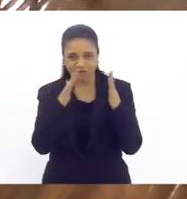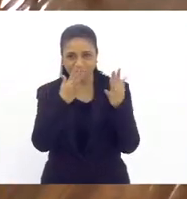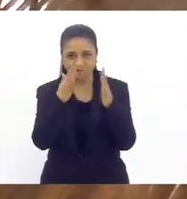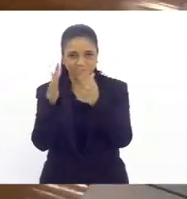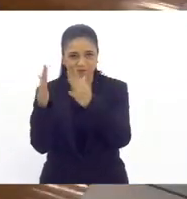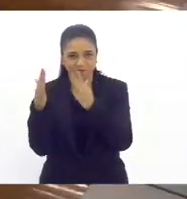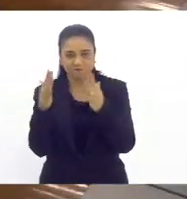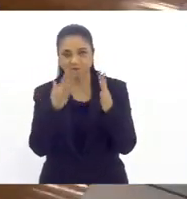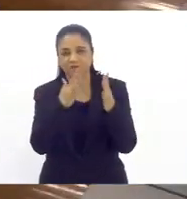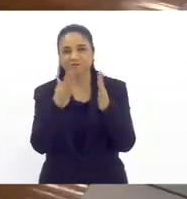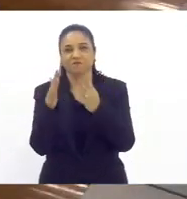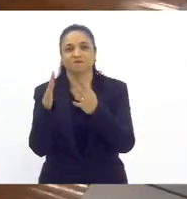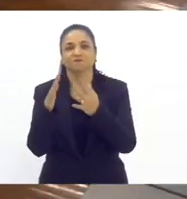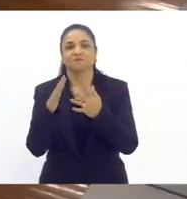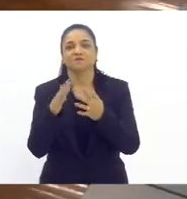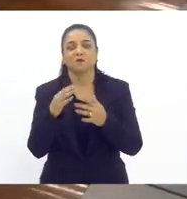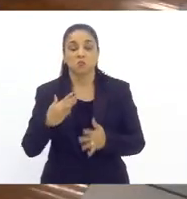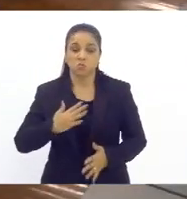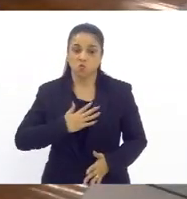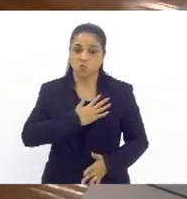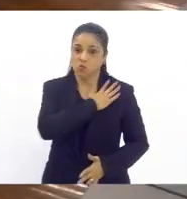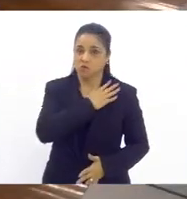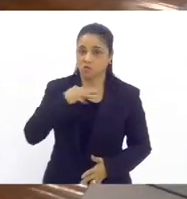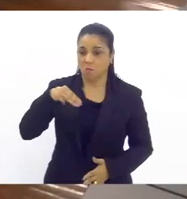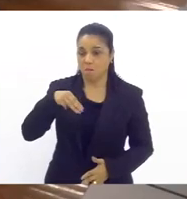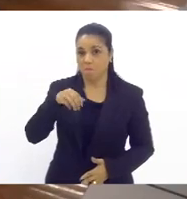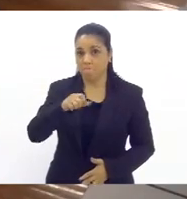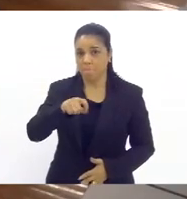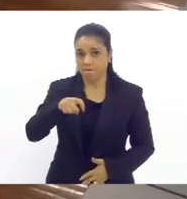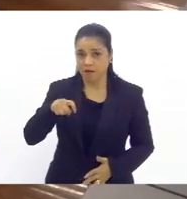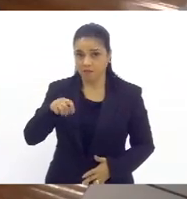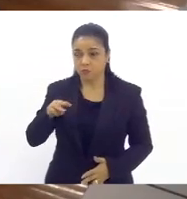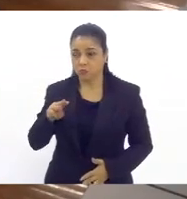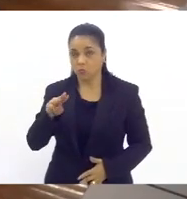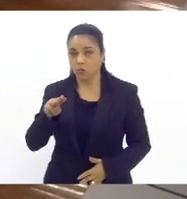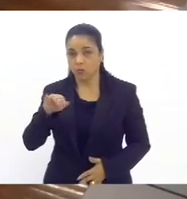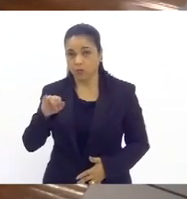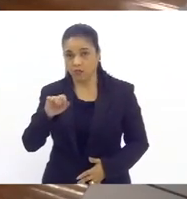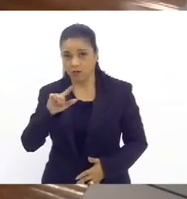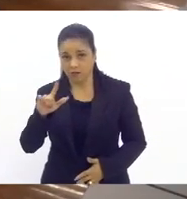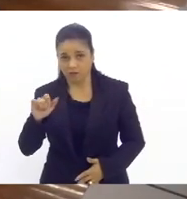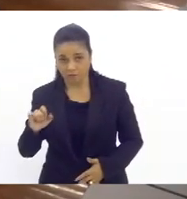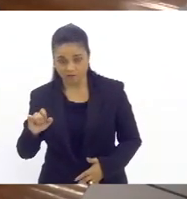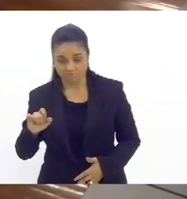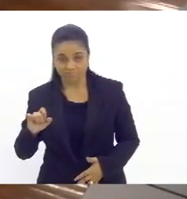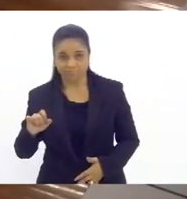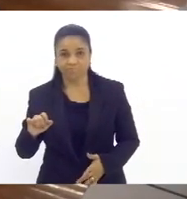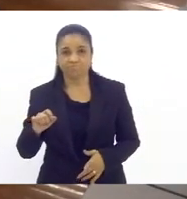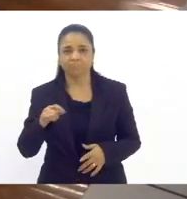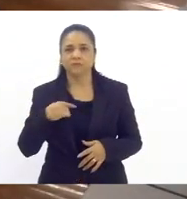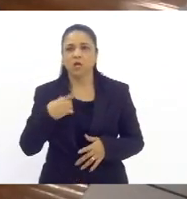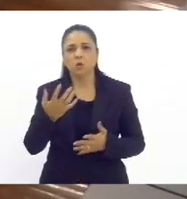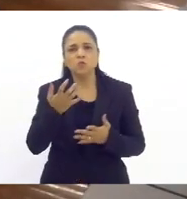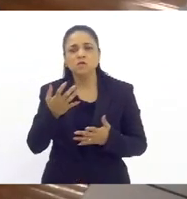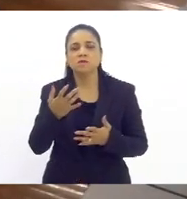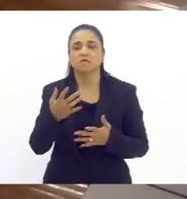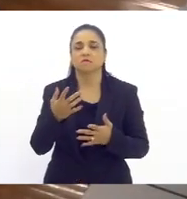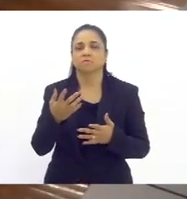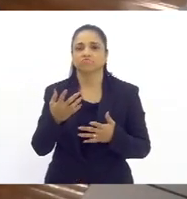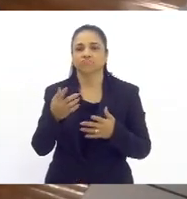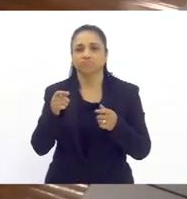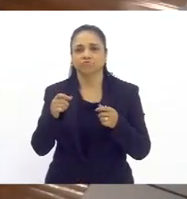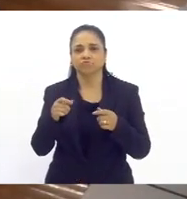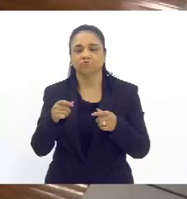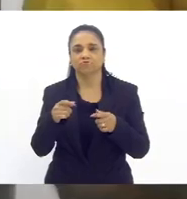é Coronel Marcos William eu queria fazer Monique pode me levantar minha placa aí eu queria